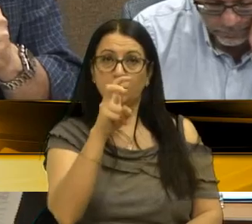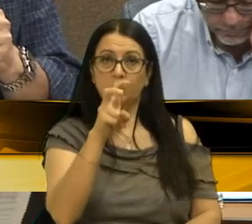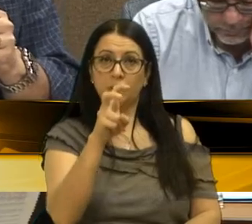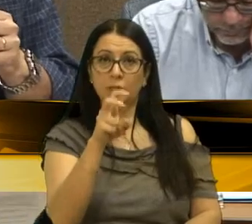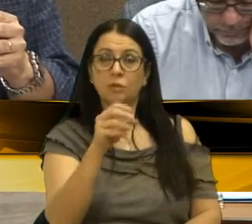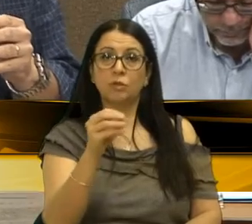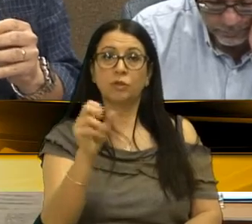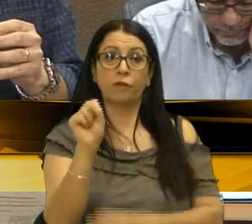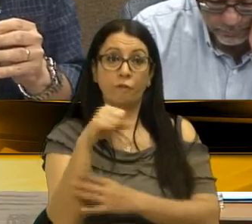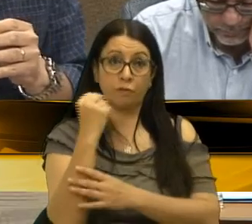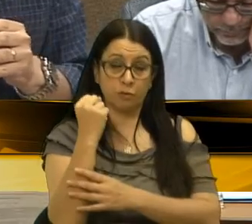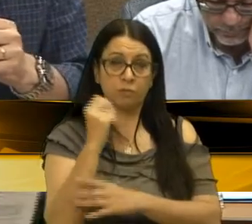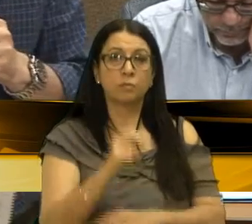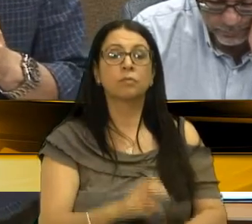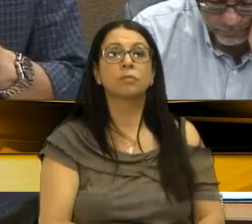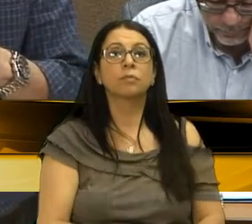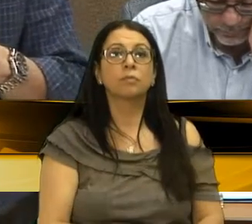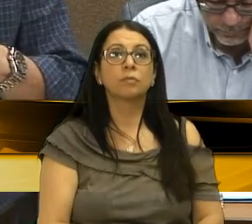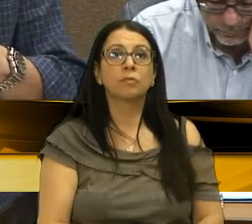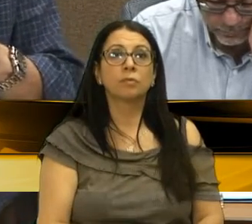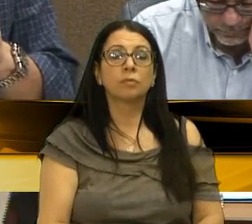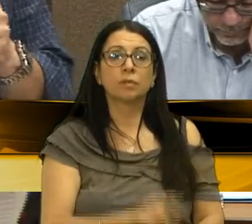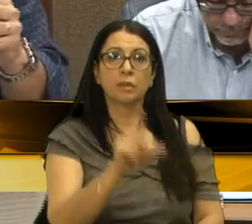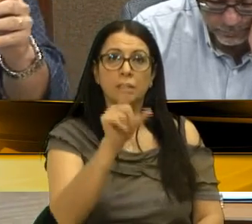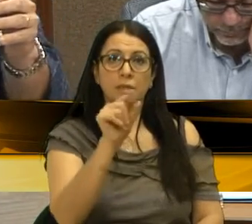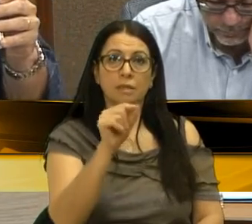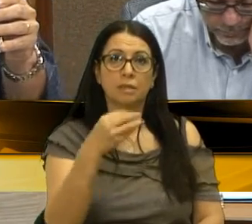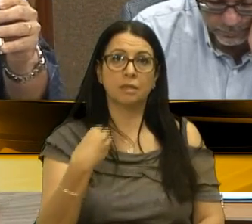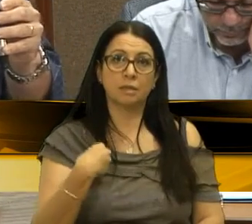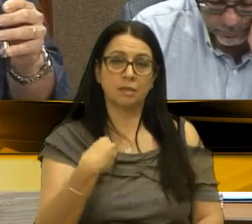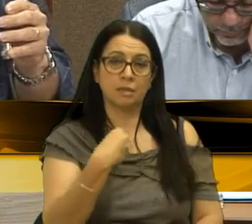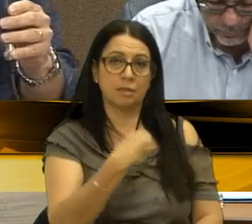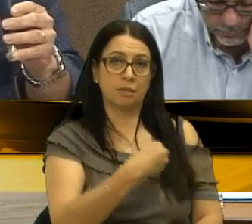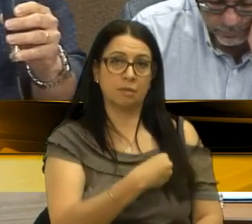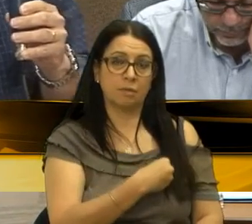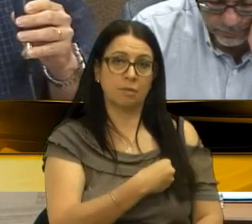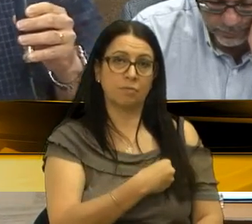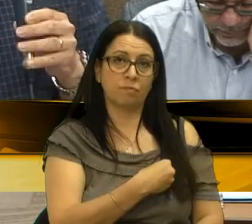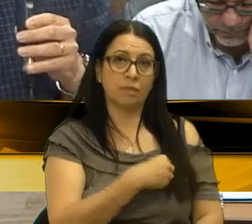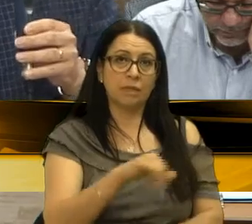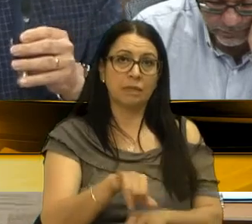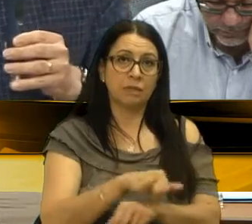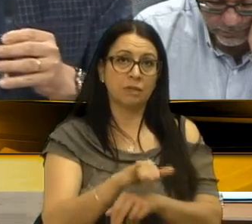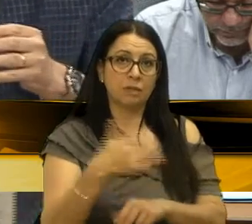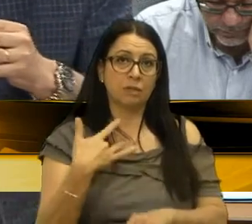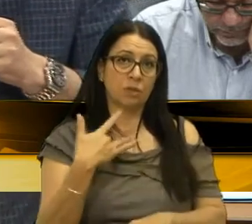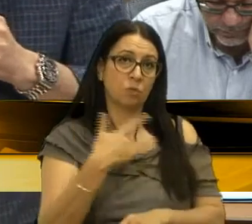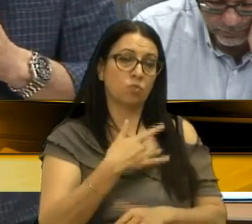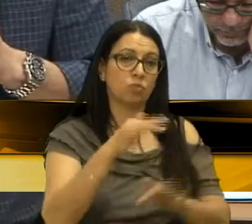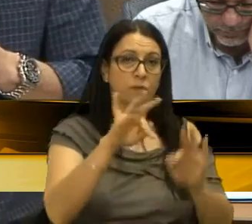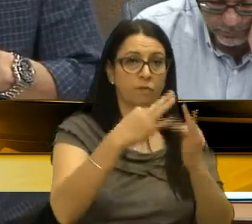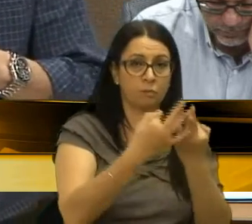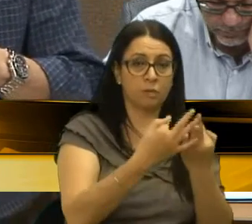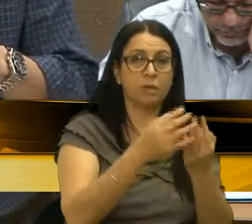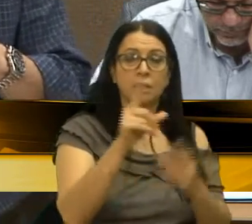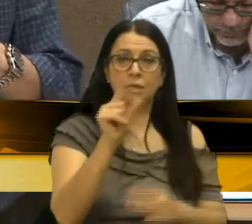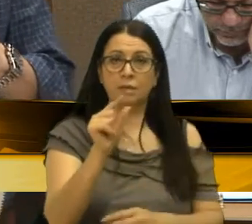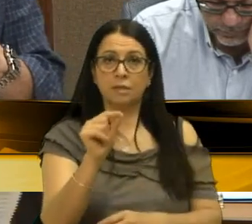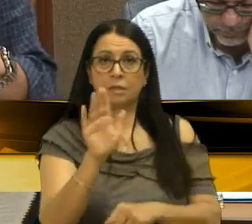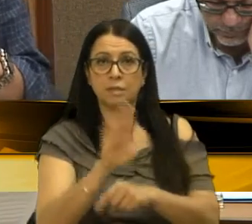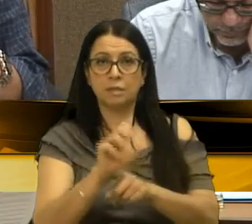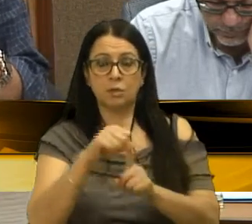de fisioterapeuta, 10 médicos da estratégia de saúde da família, 10 de